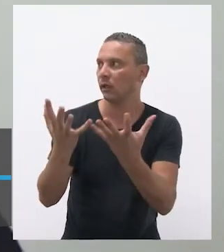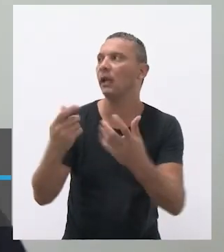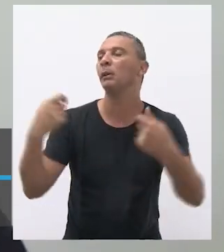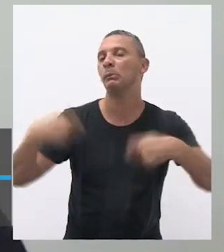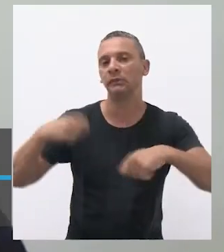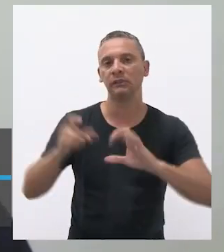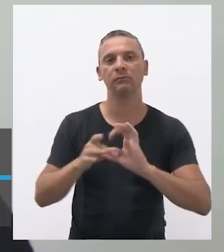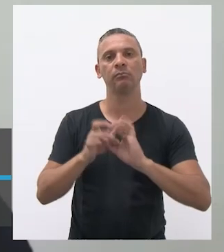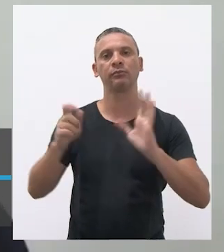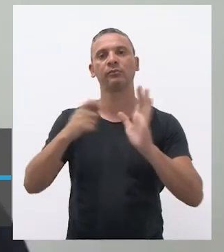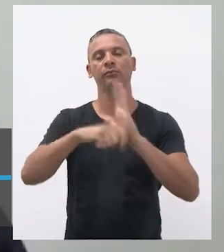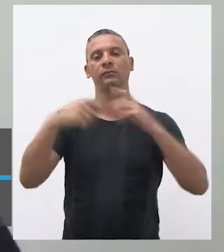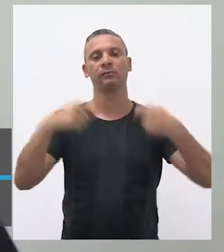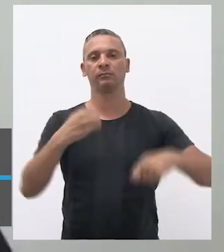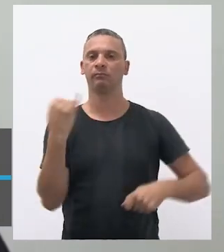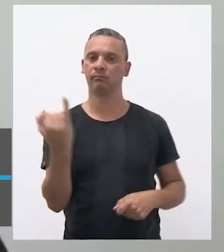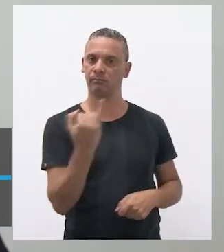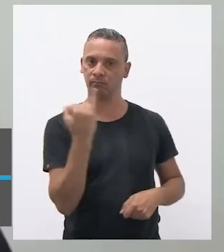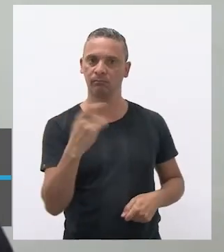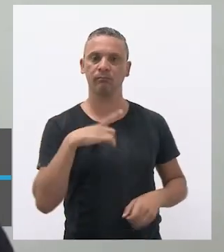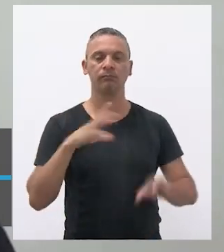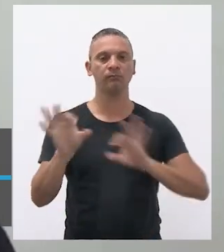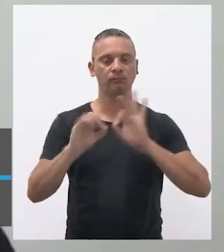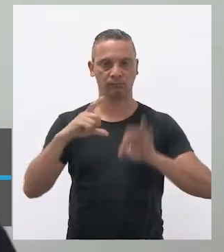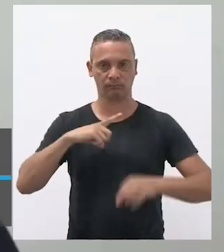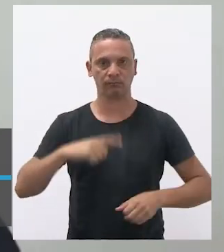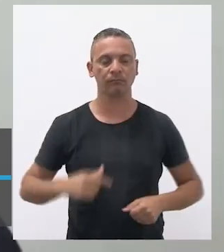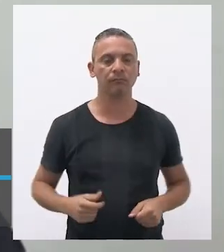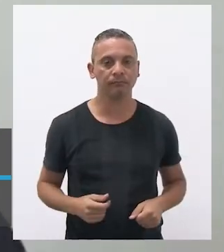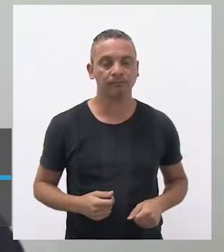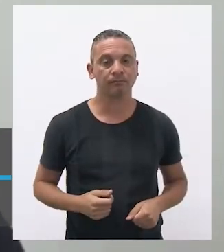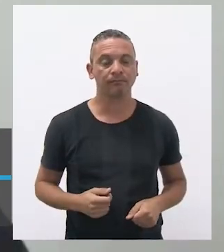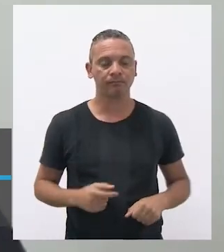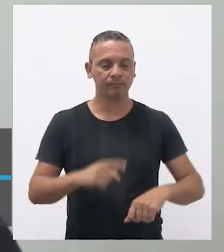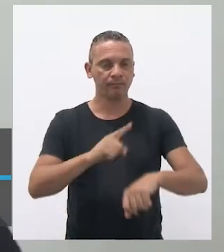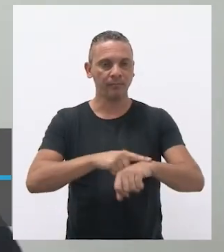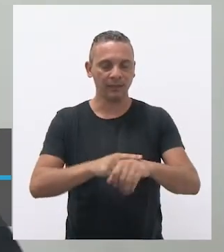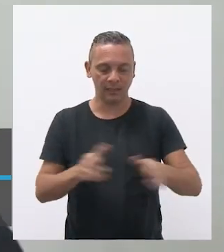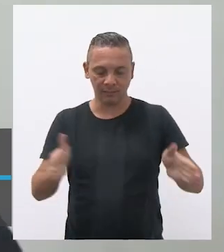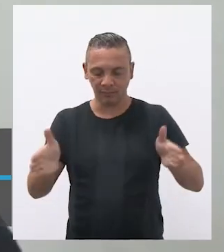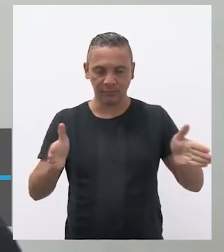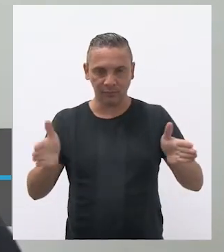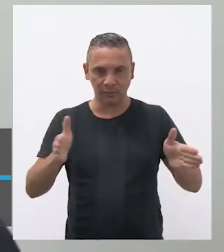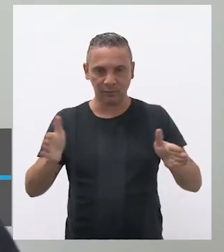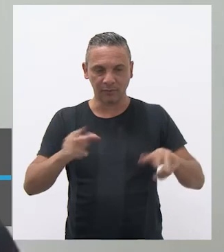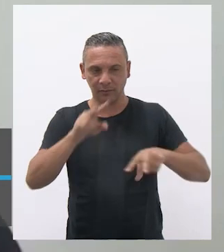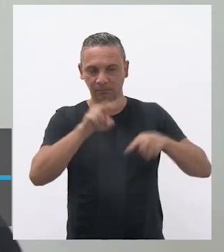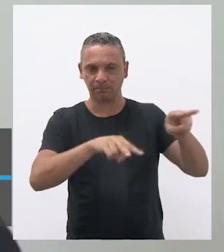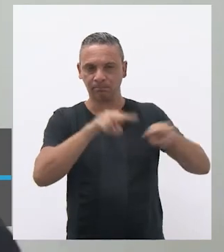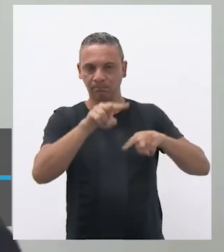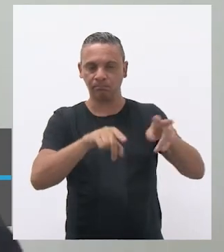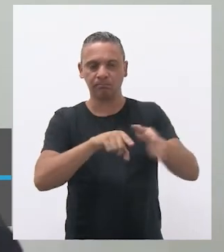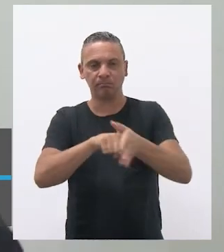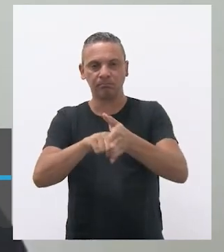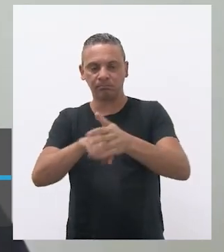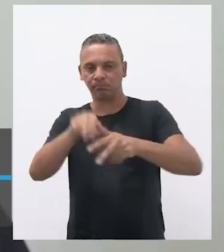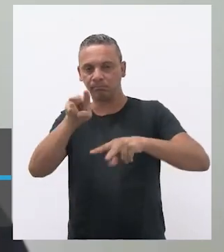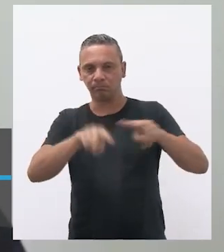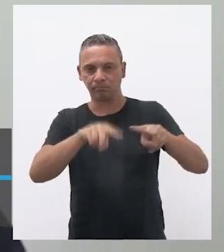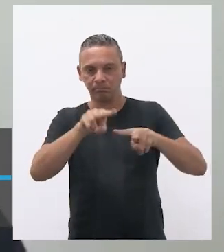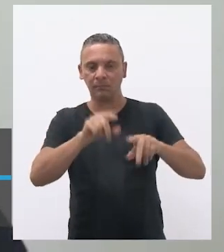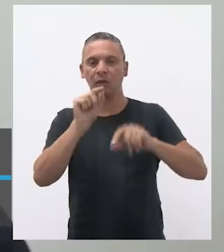do agressor ao praticar violência psicológica. E aí, dessa forma, quando ela descreve, né, esses tipos